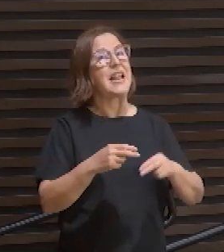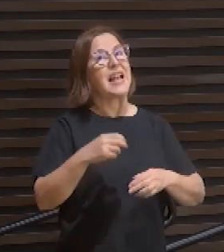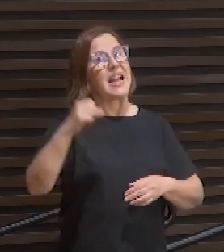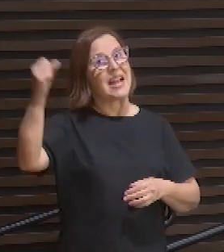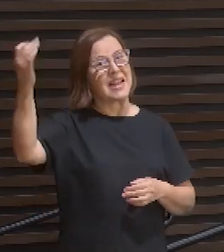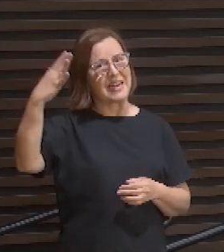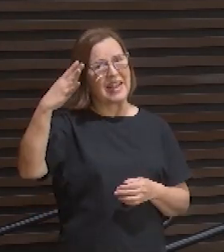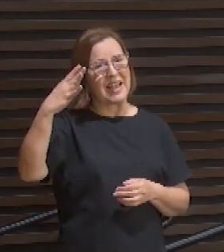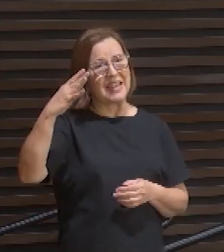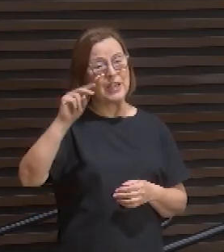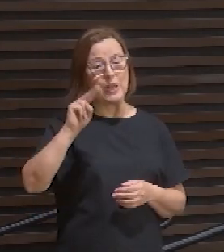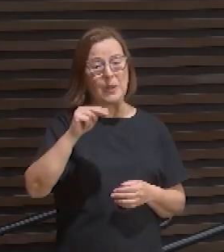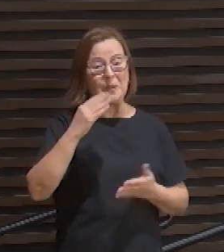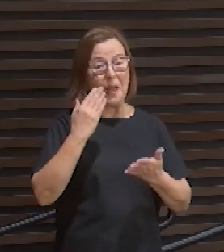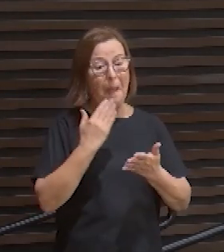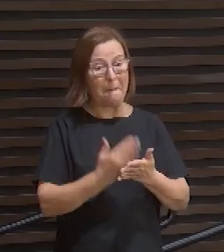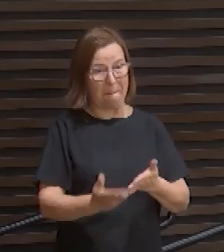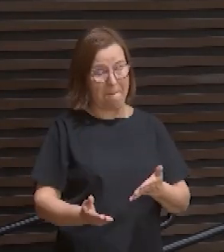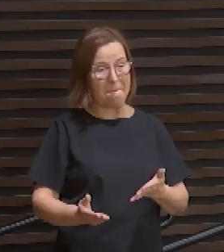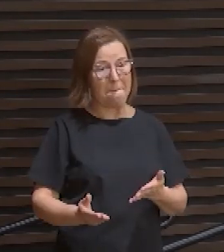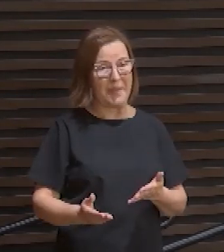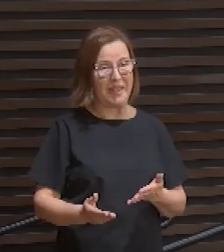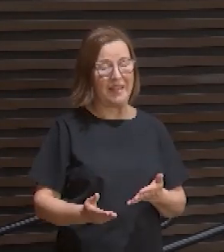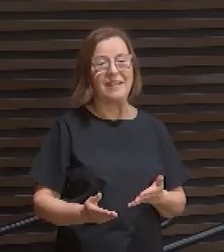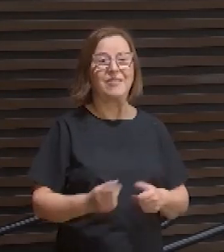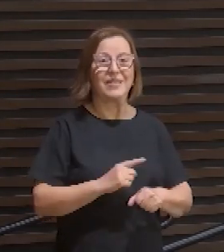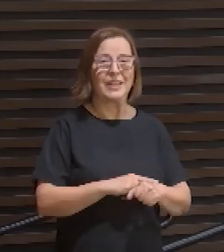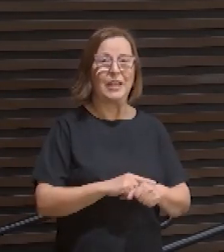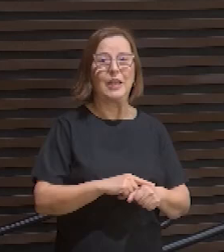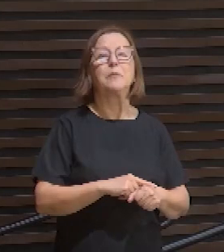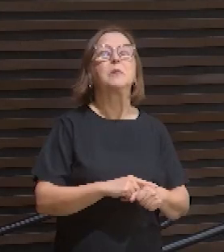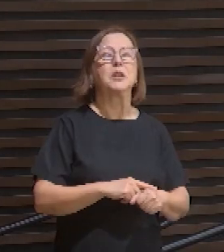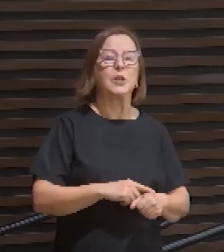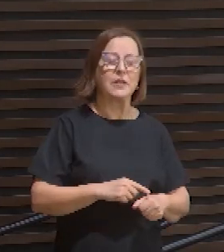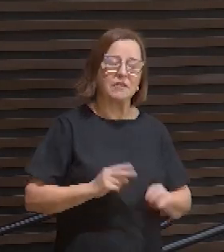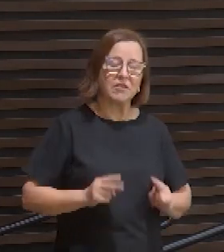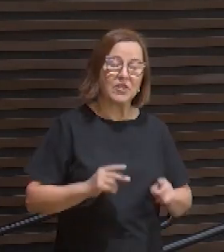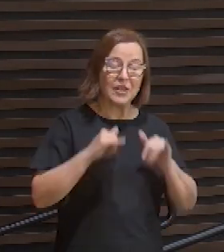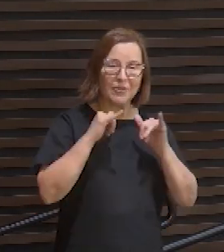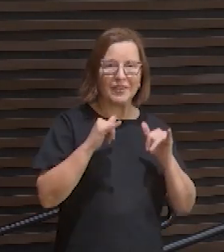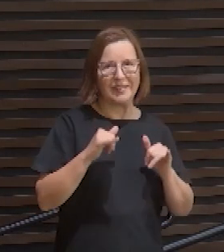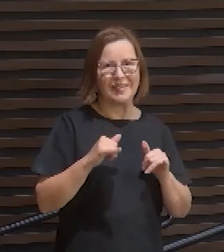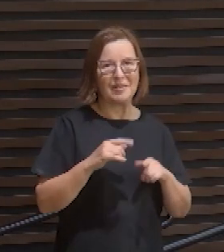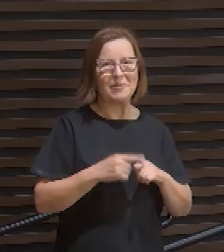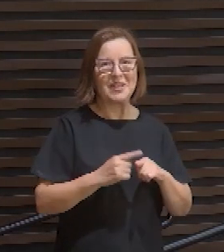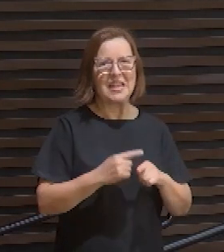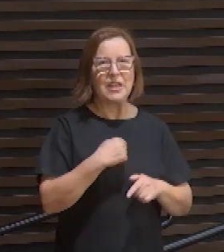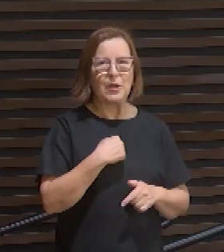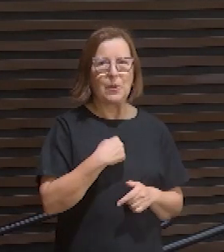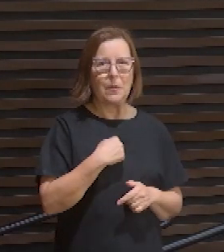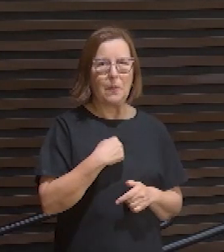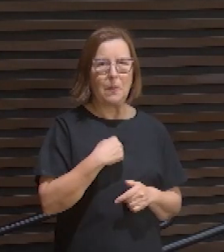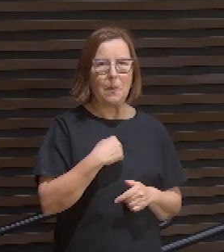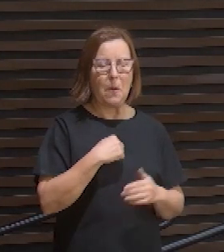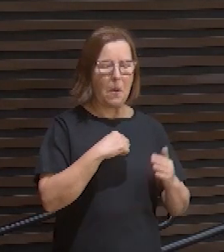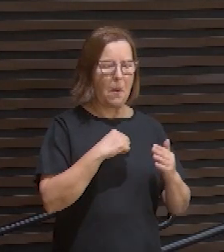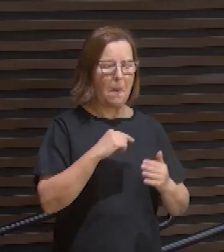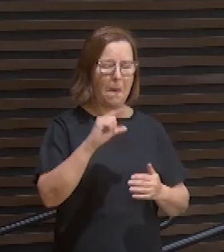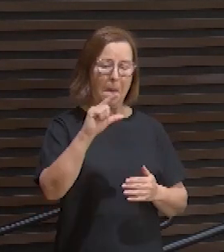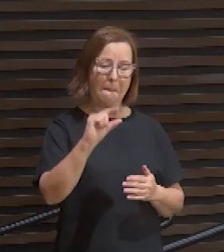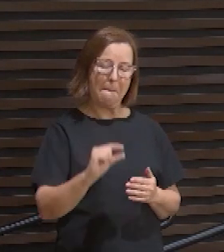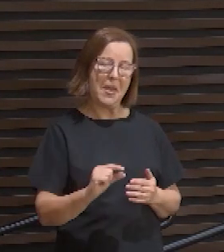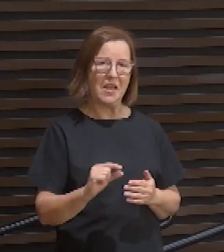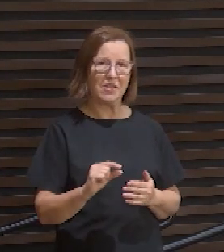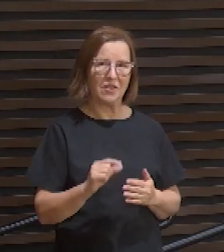graça que o salvou. Olha o que ele diz no versos 9 e 10. Porque eu sou o menor dos